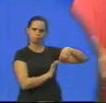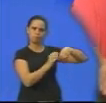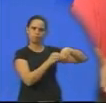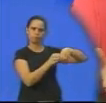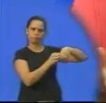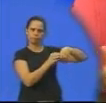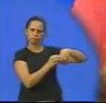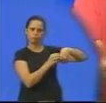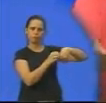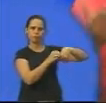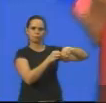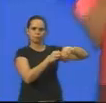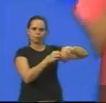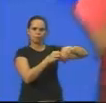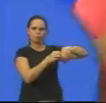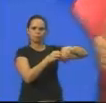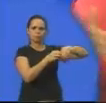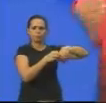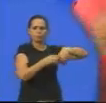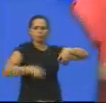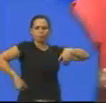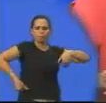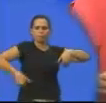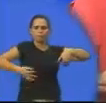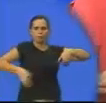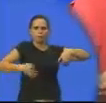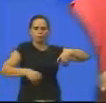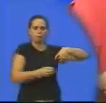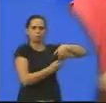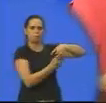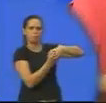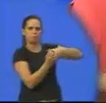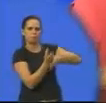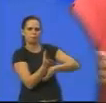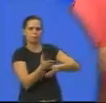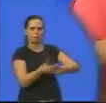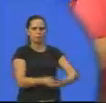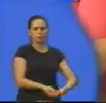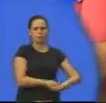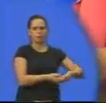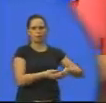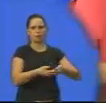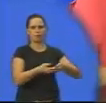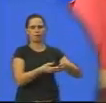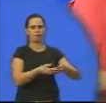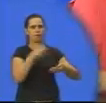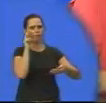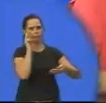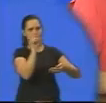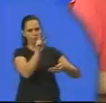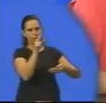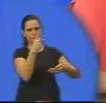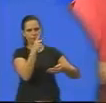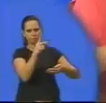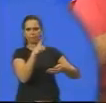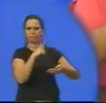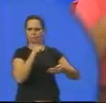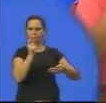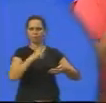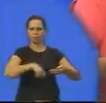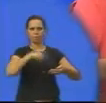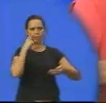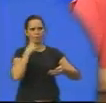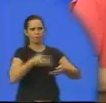por contrações e o bebê é expelido, não é? E aí na imagem você pode ver, tem a